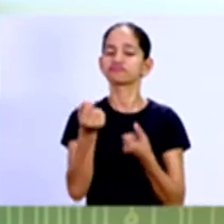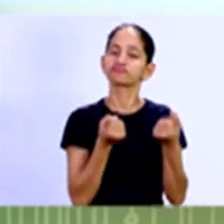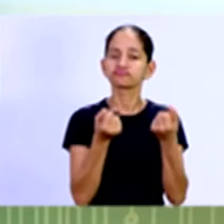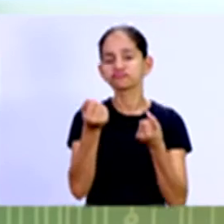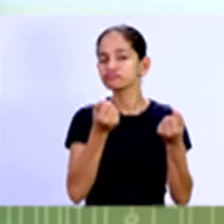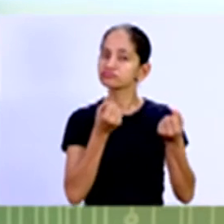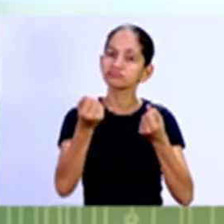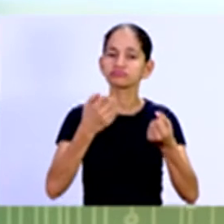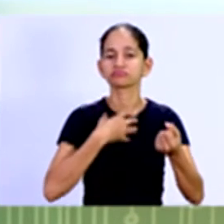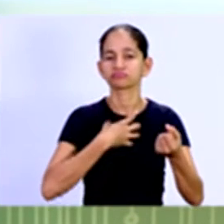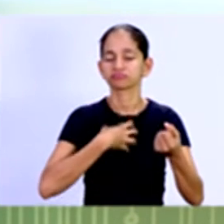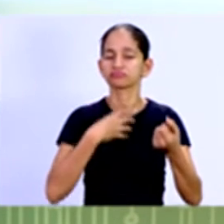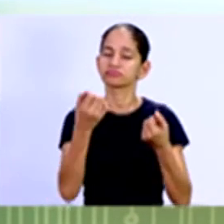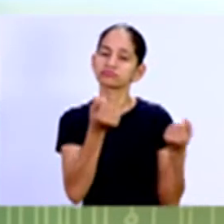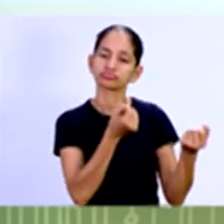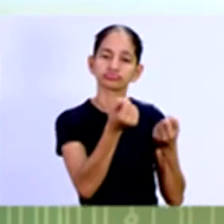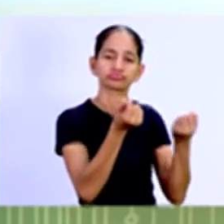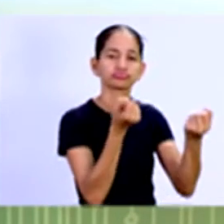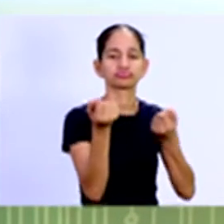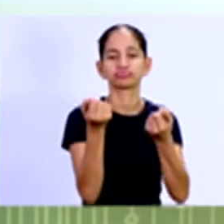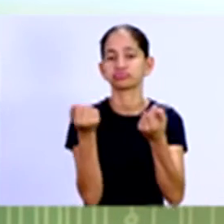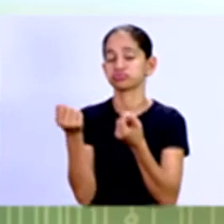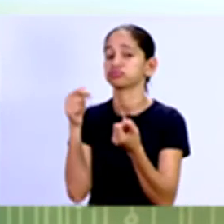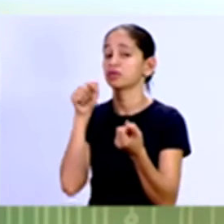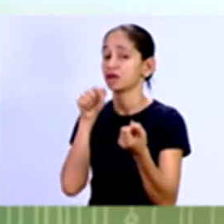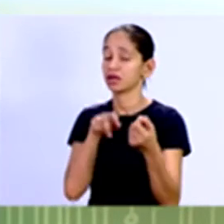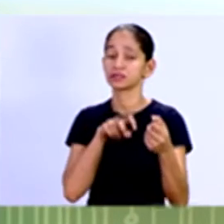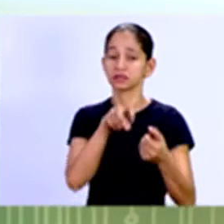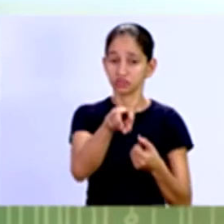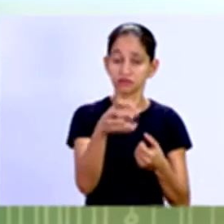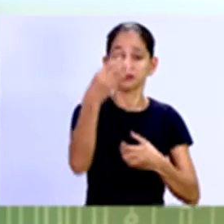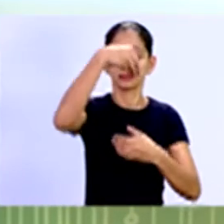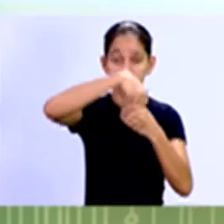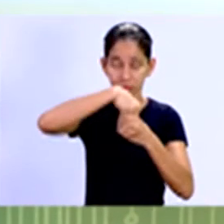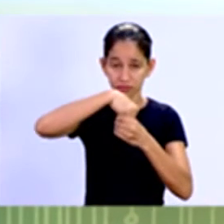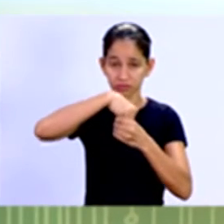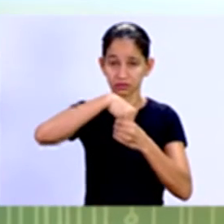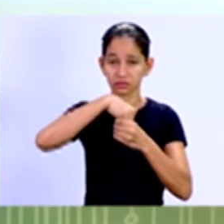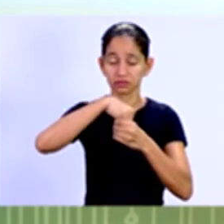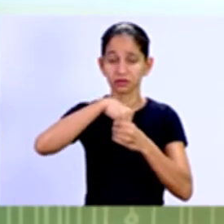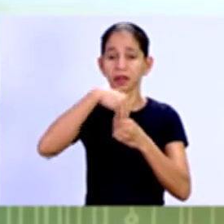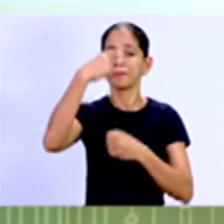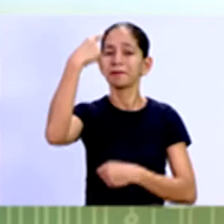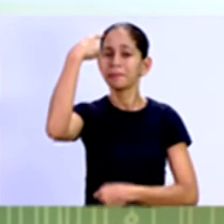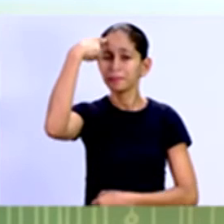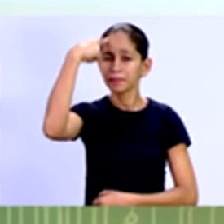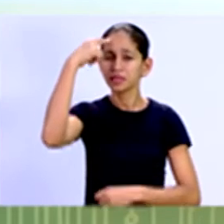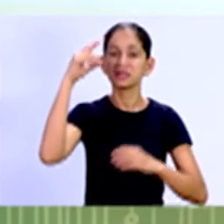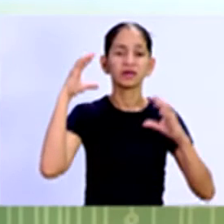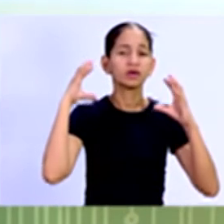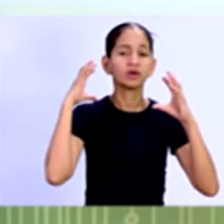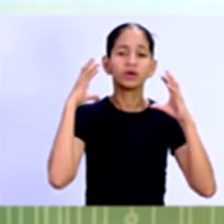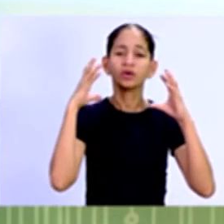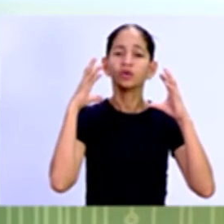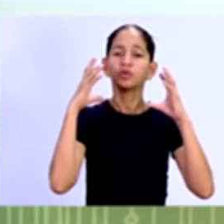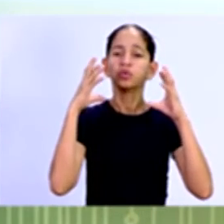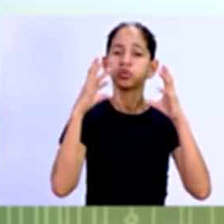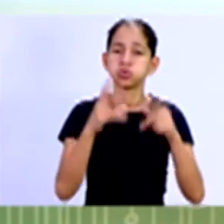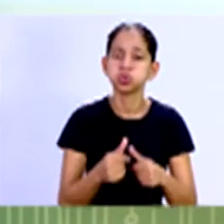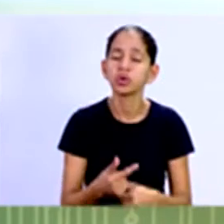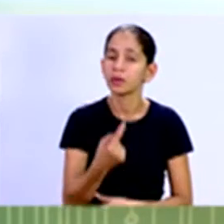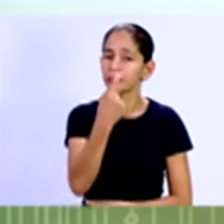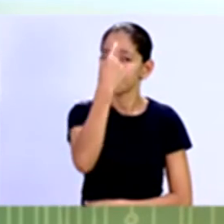a impressão que nos dá é que as pessoas que estão, especialmente dentro dos carros, eu acho que elas acham que o carro é como se fosse o anel de Giges,